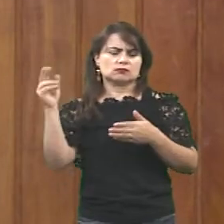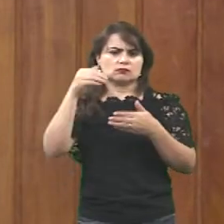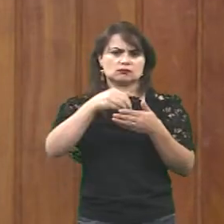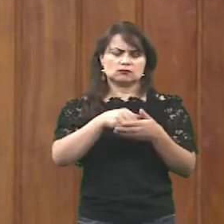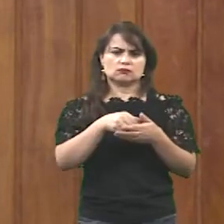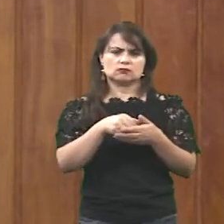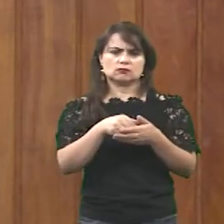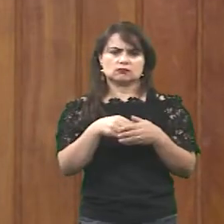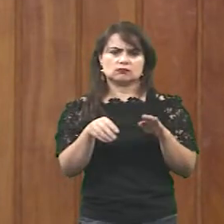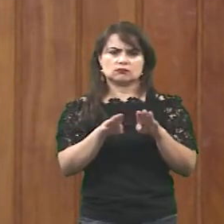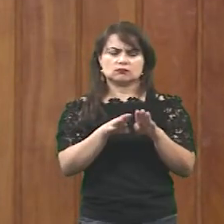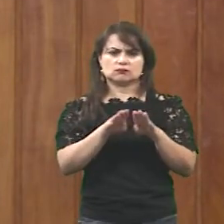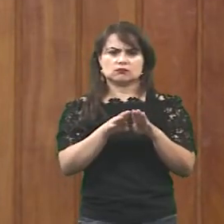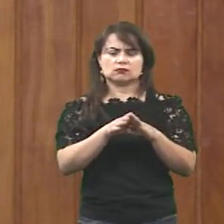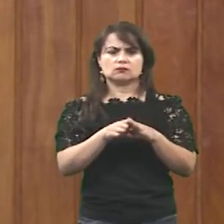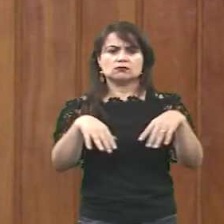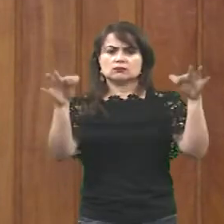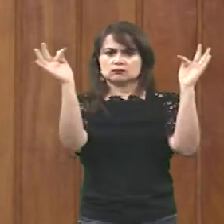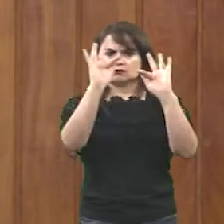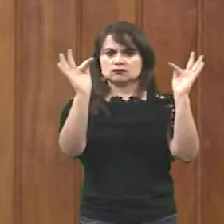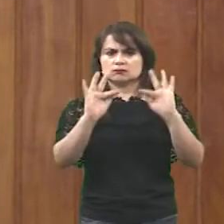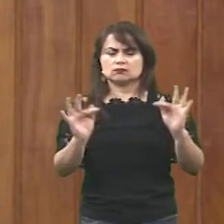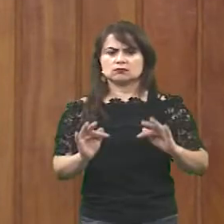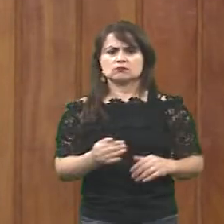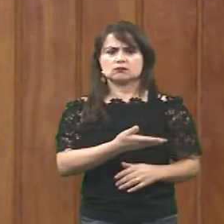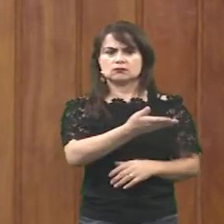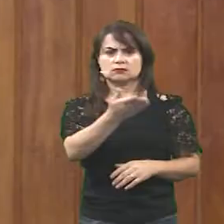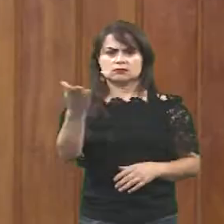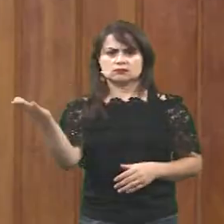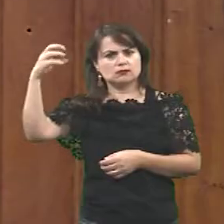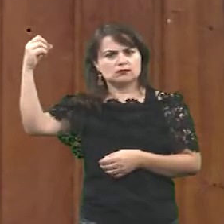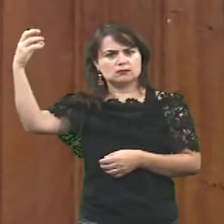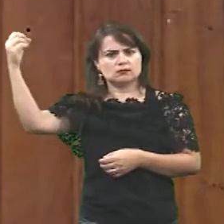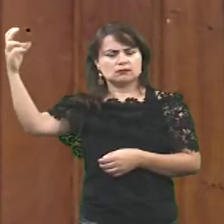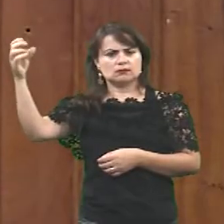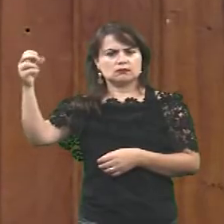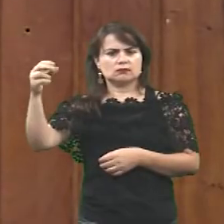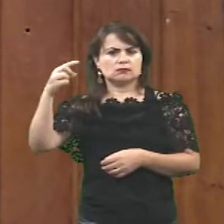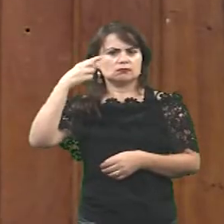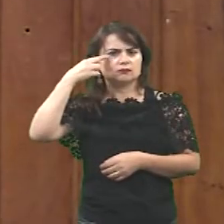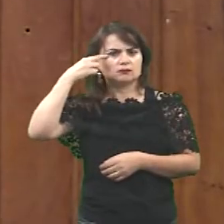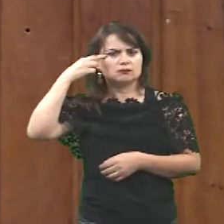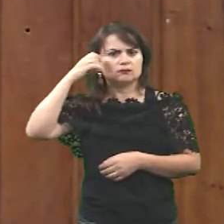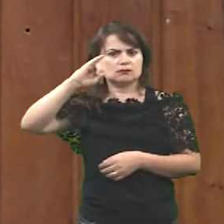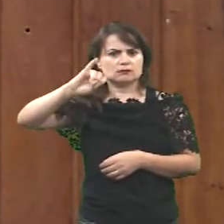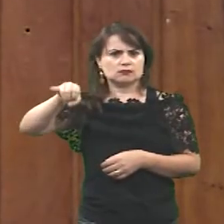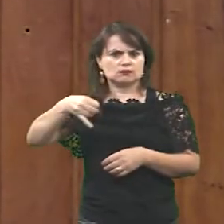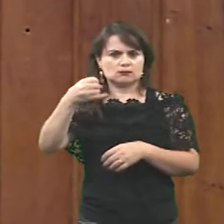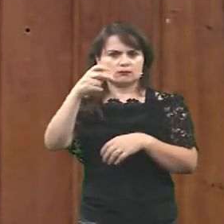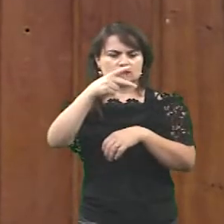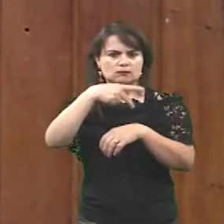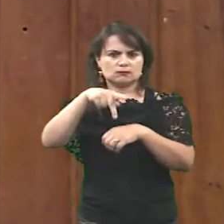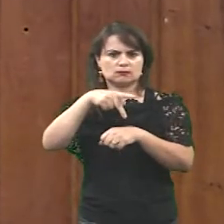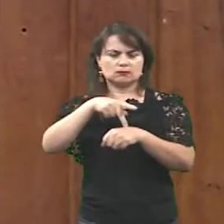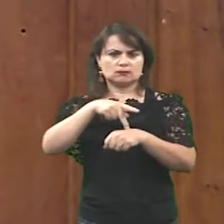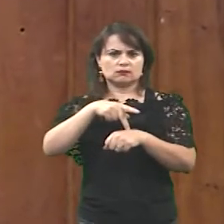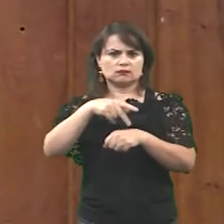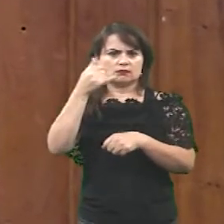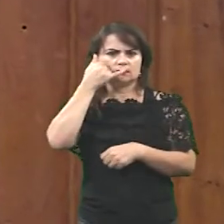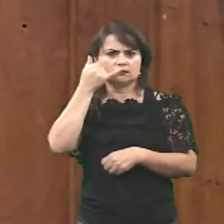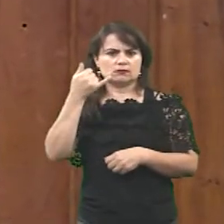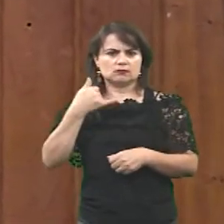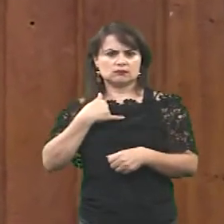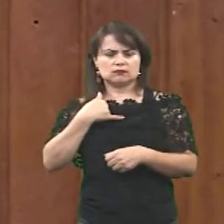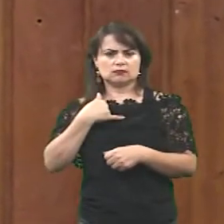consideração. Felicidades a todos e o nosso muito obrigado. Representando o prefeito Daniel Alonso, a secretária